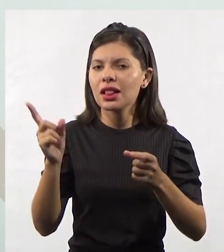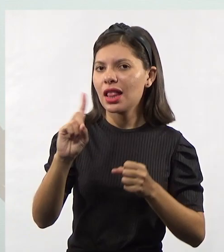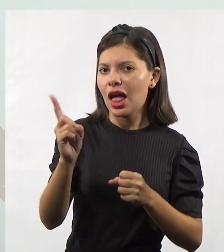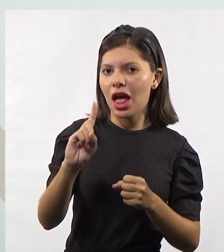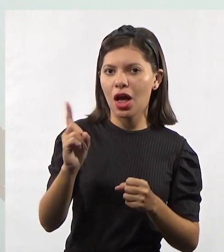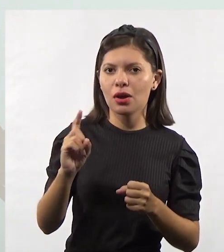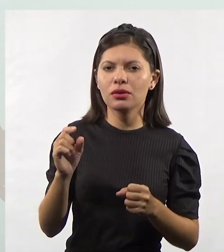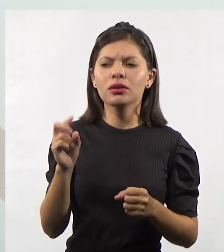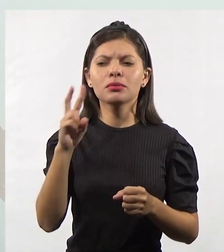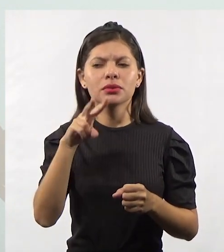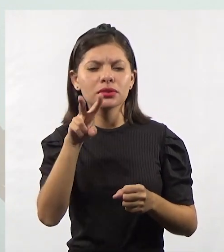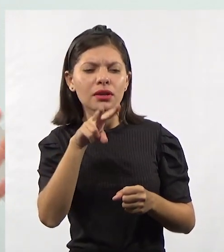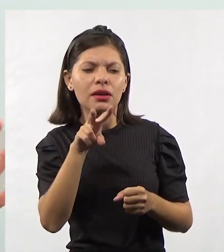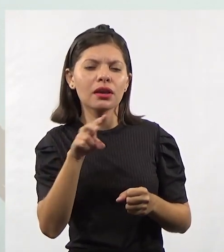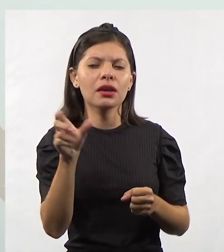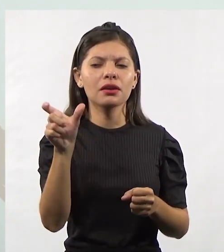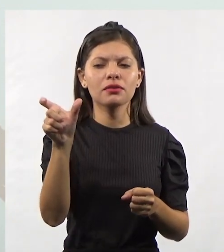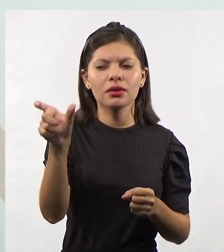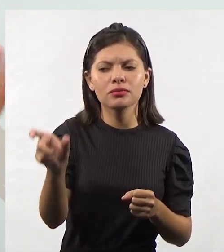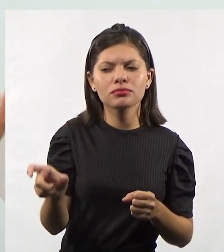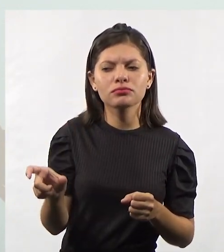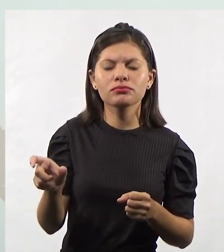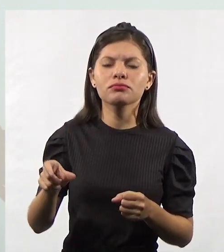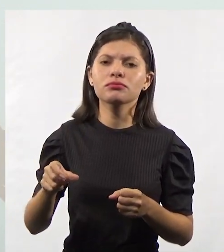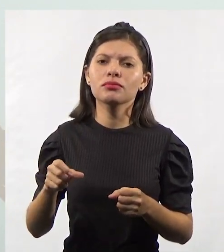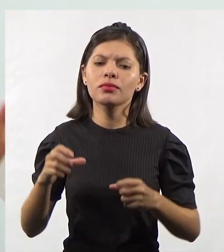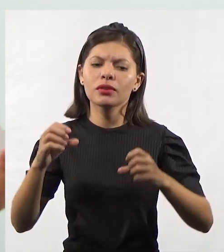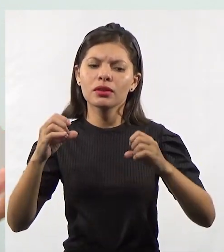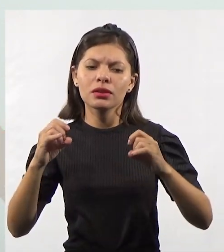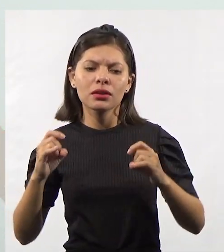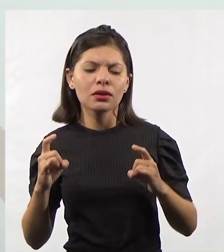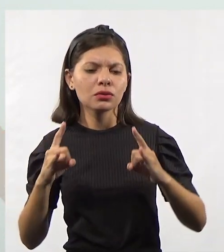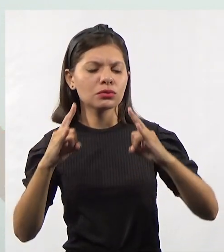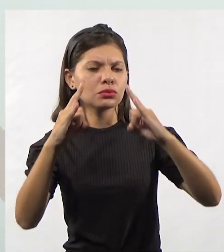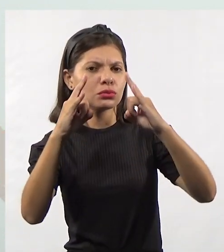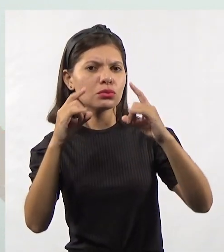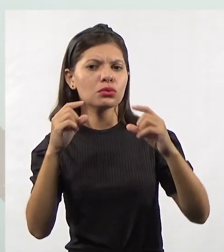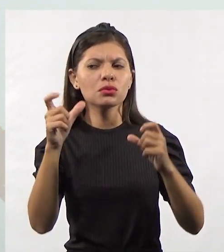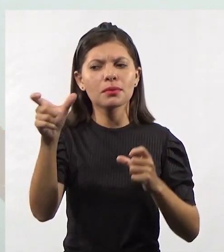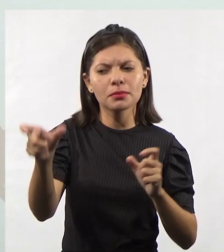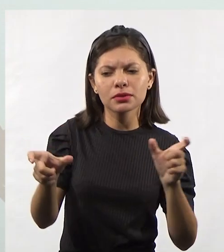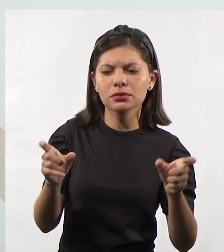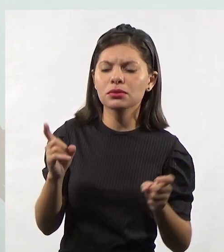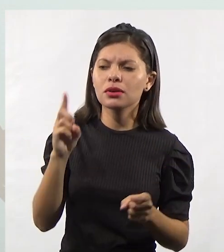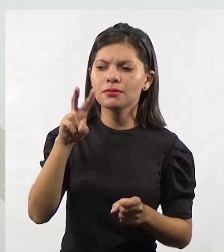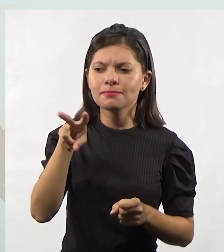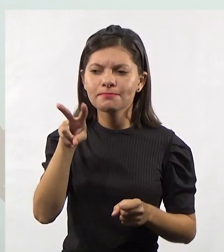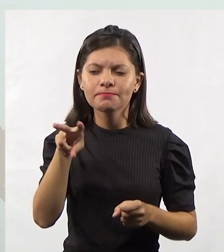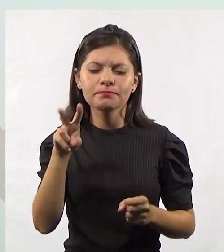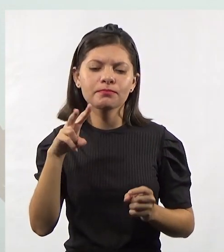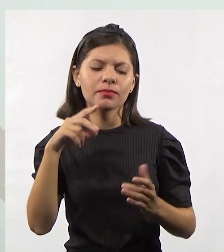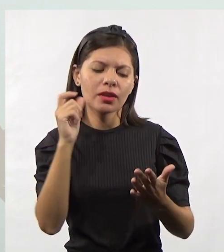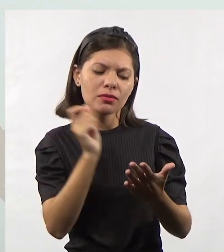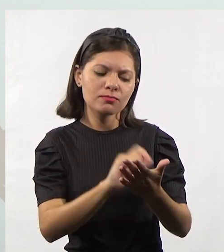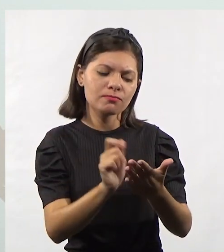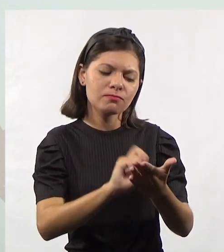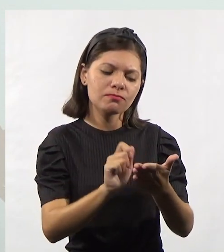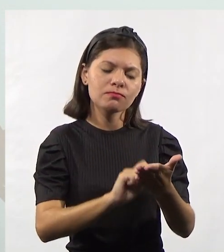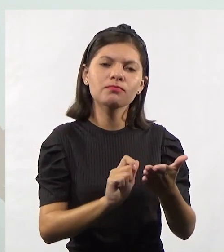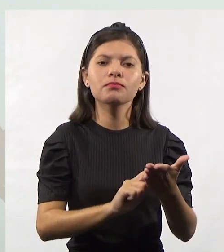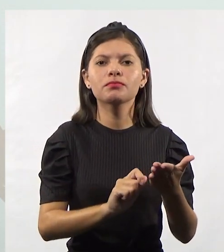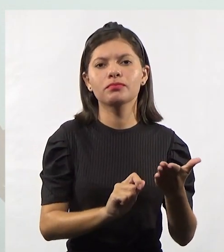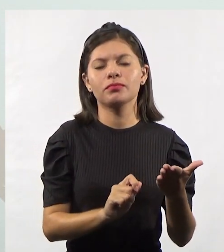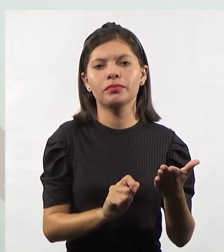observa o fato a situação o estado a infraestrutura as pessoas e você toma a nota então